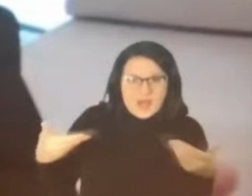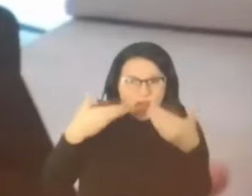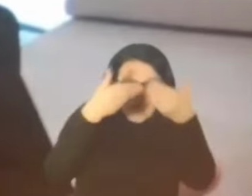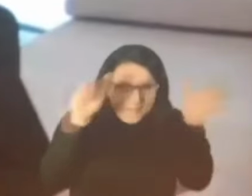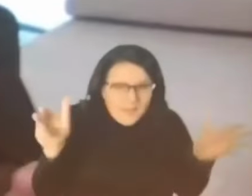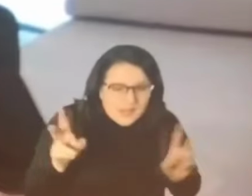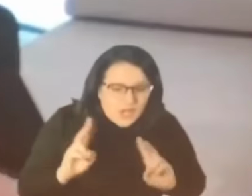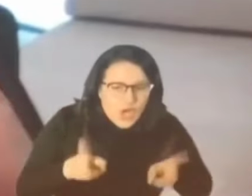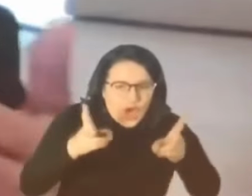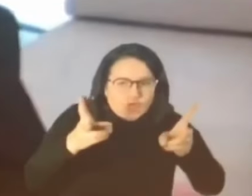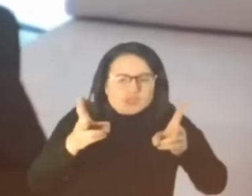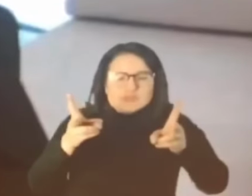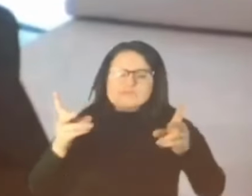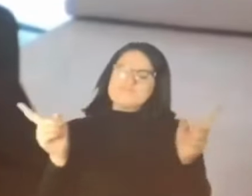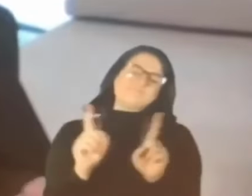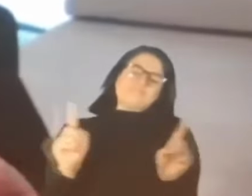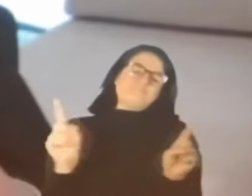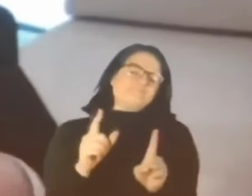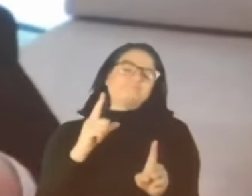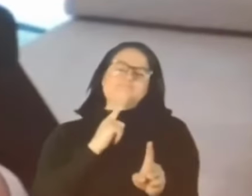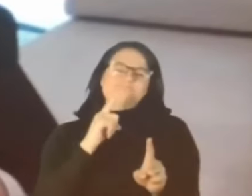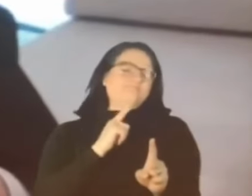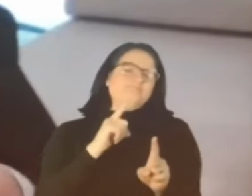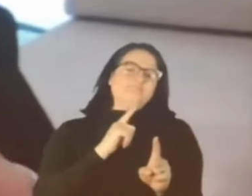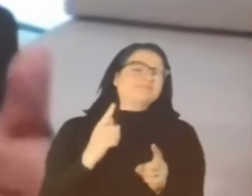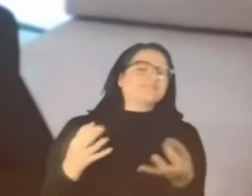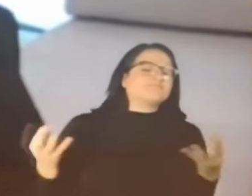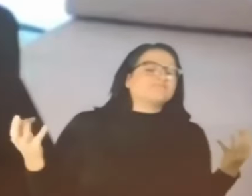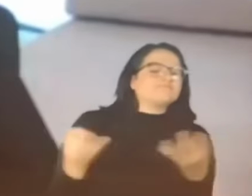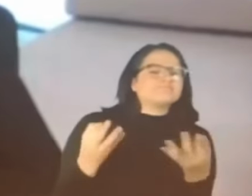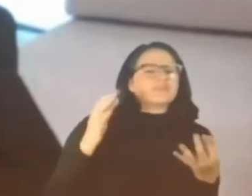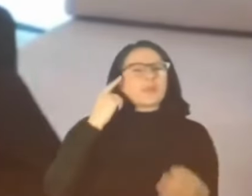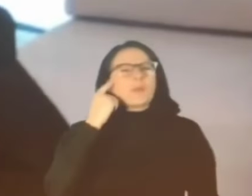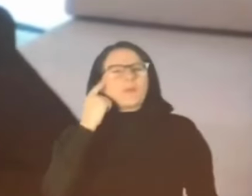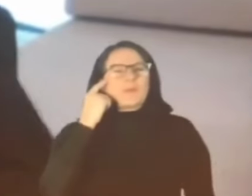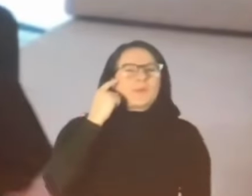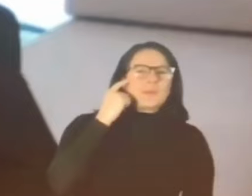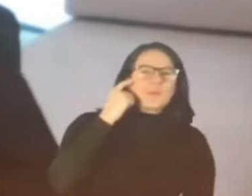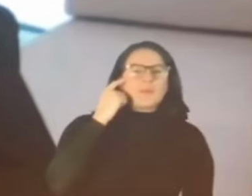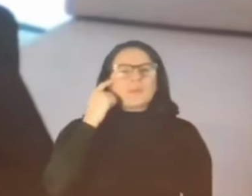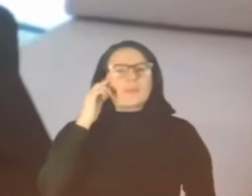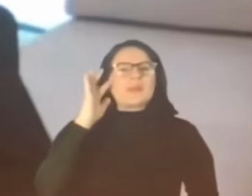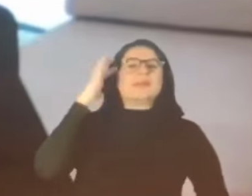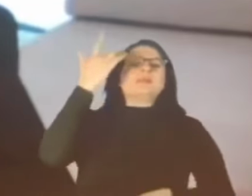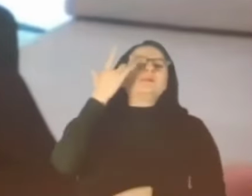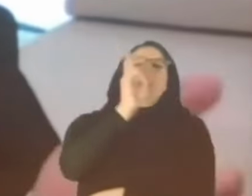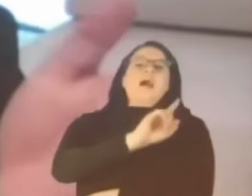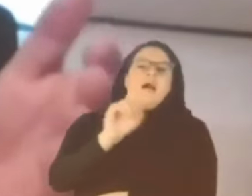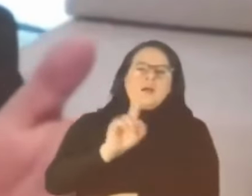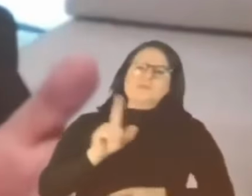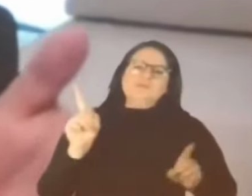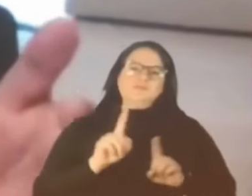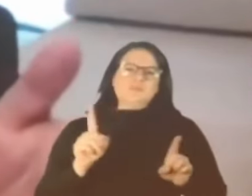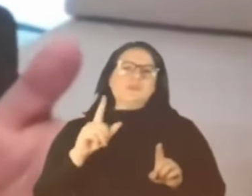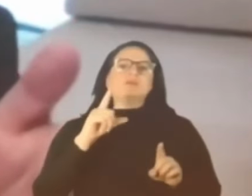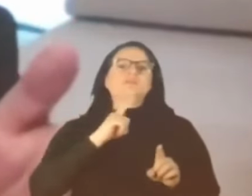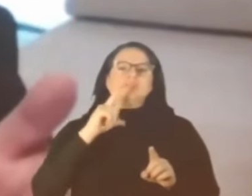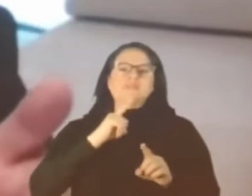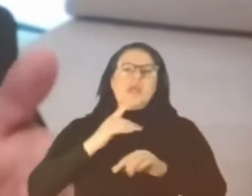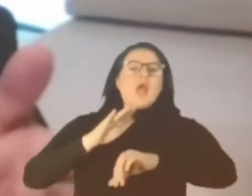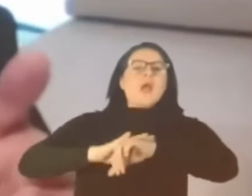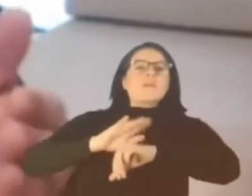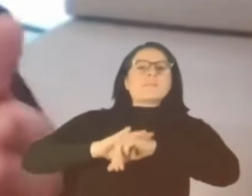constante de Laufer, pela indeterminação, pela indecidibilidade, pela impreclusividade. Está na hora do direito